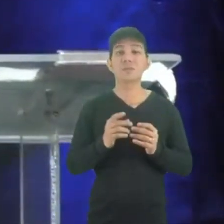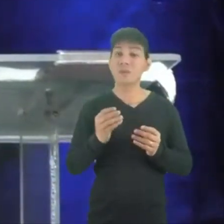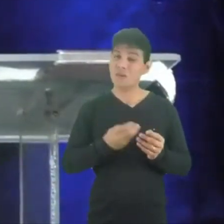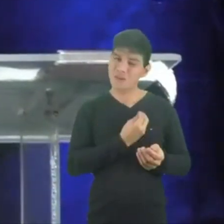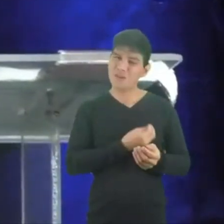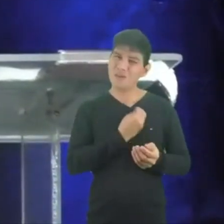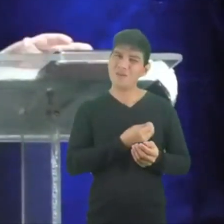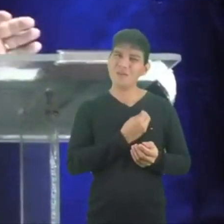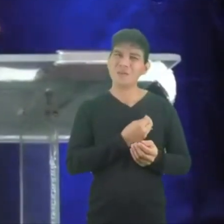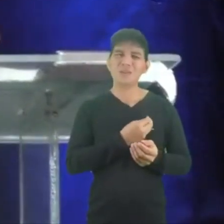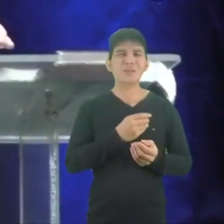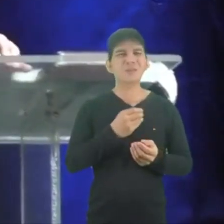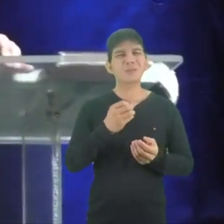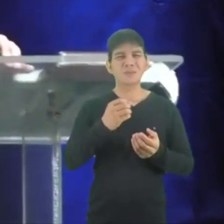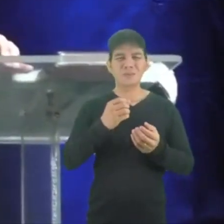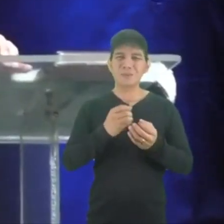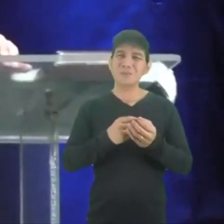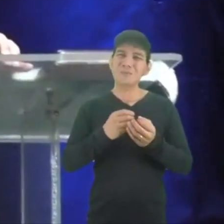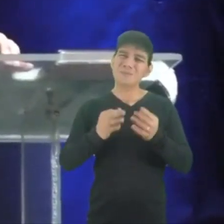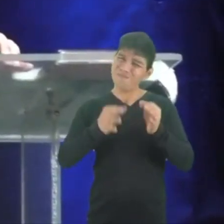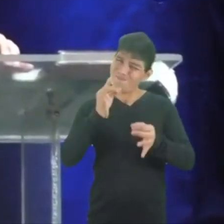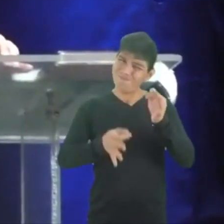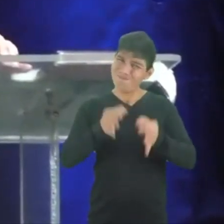injusta. A vida é cruel.